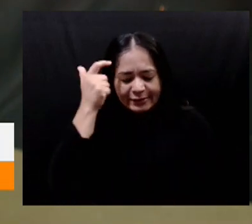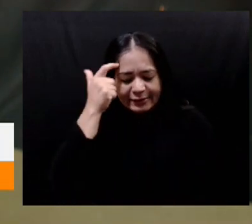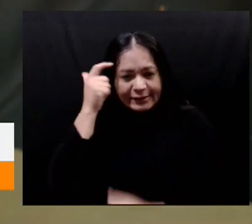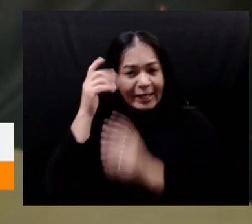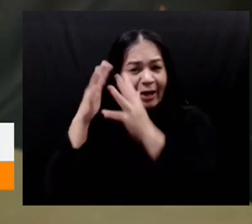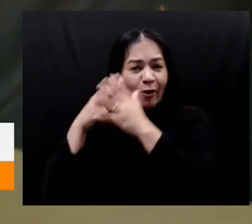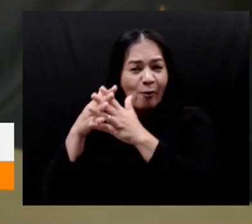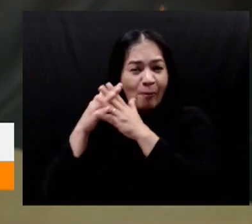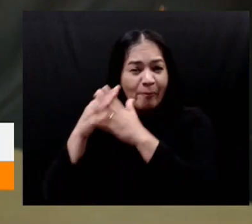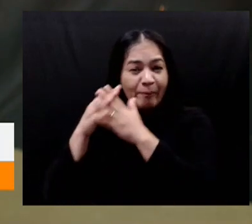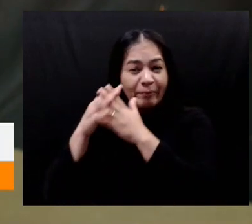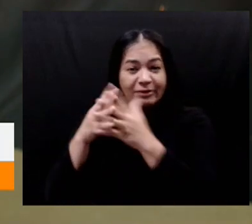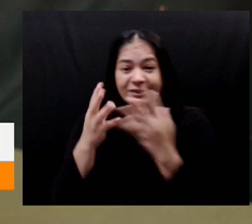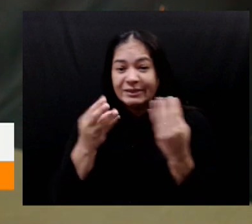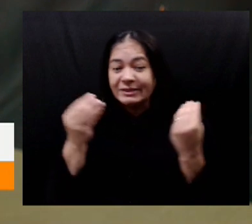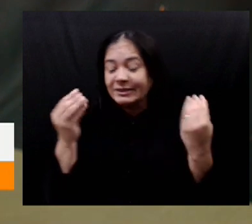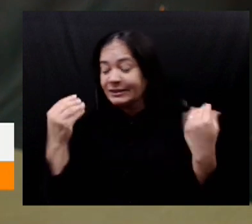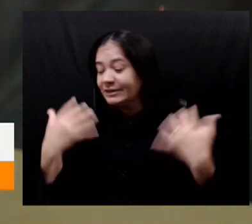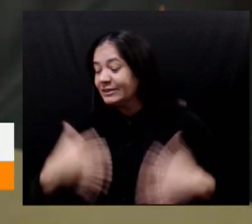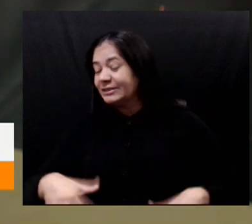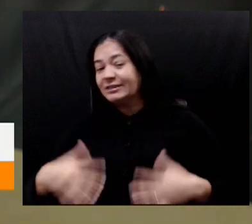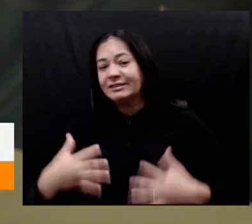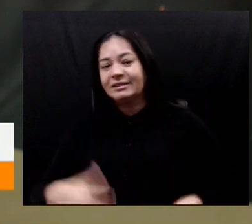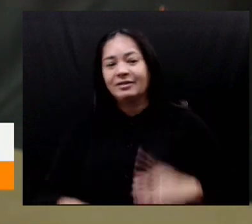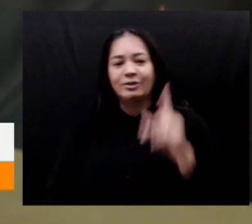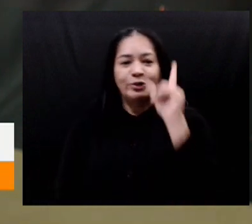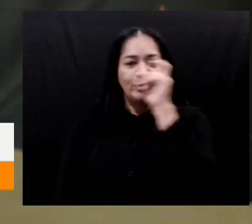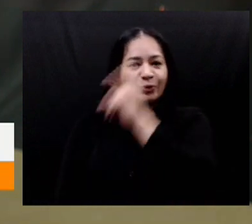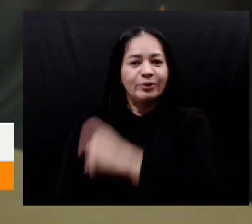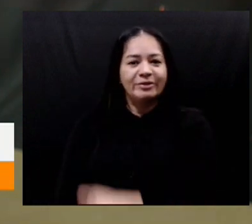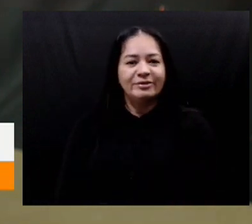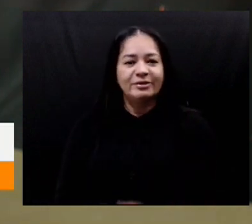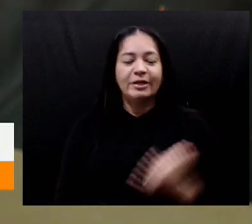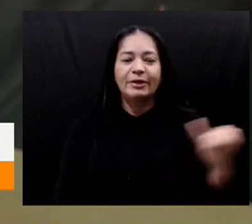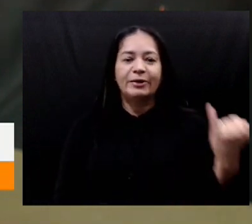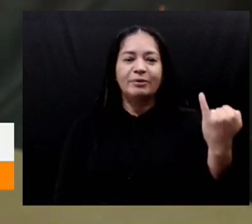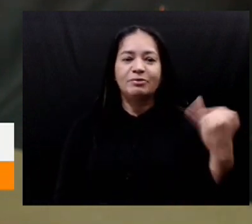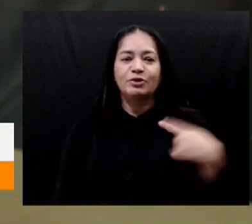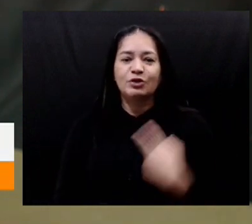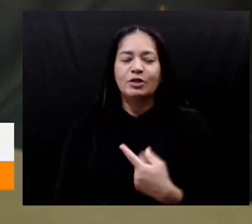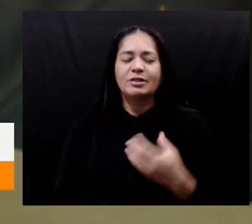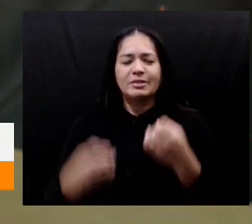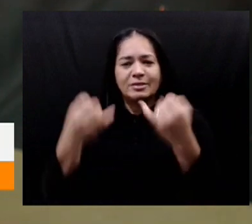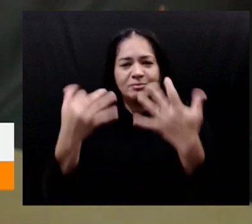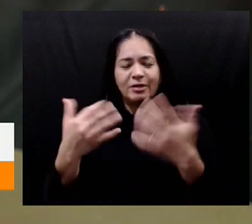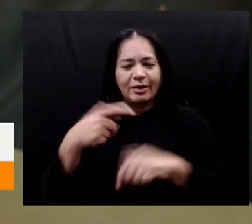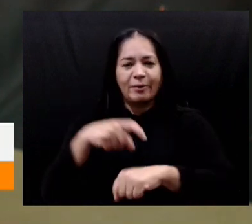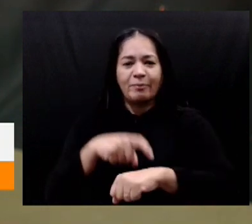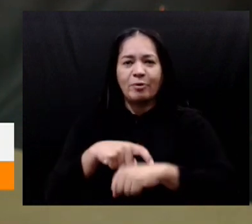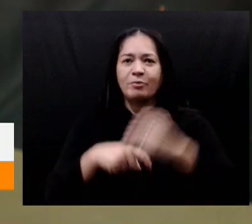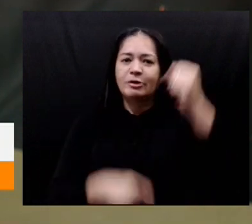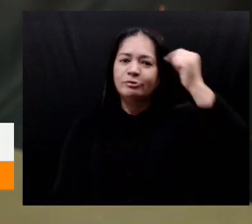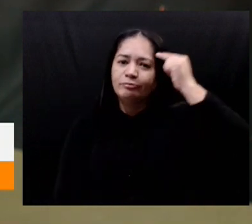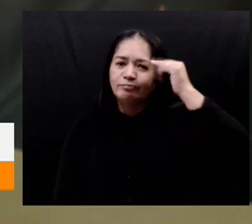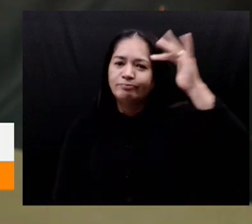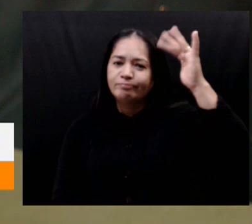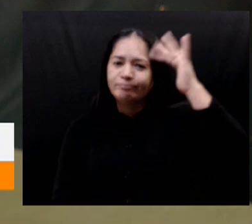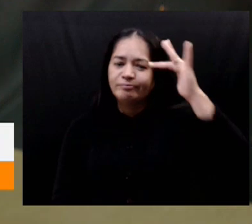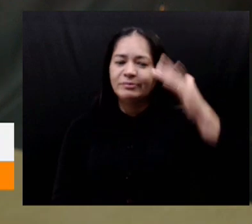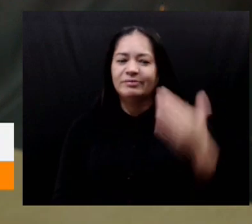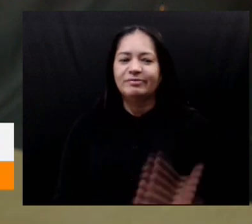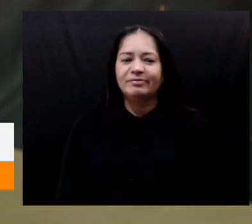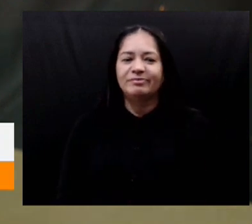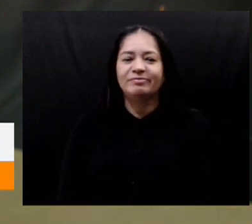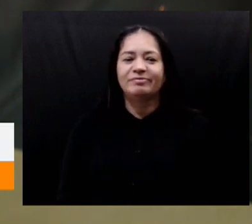demais, gente, que coisa, né. E é importante a gente trazer esse momento de reflexão aqui no nosso estúdio Câmara.